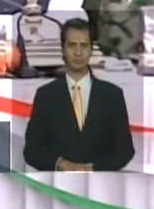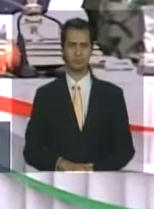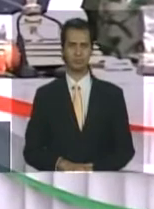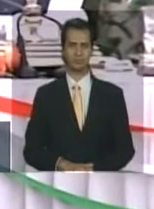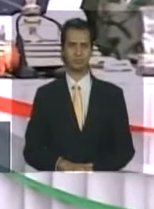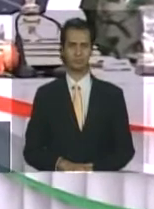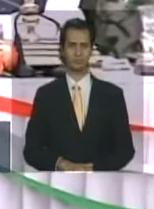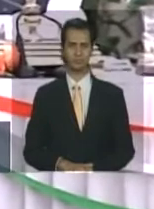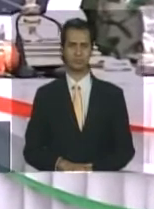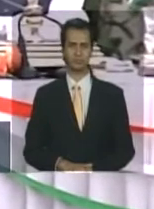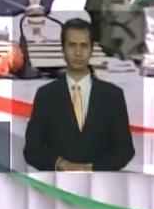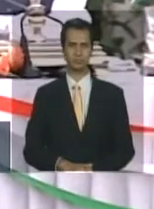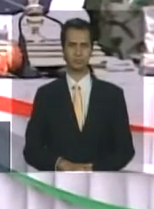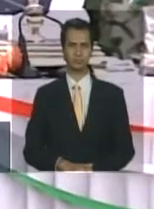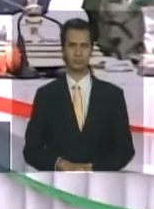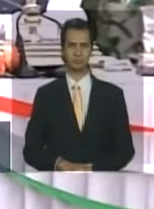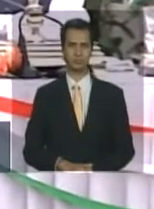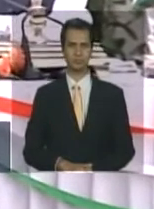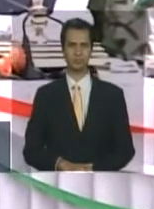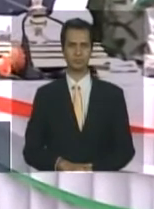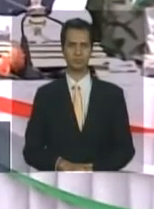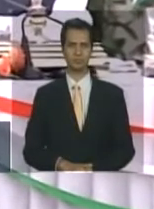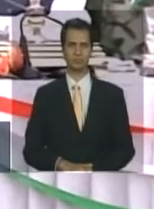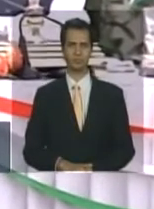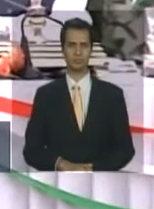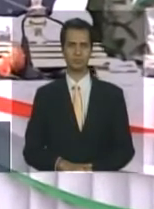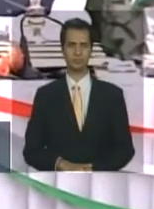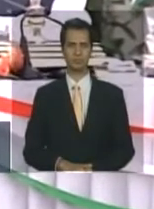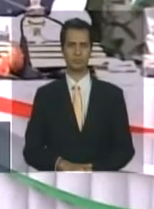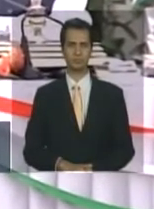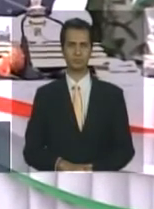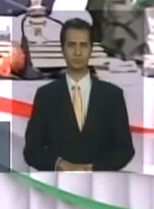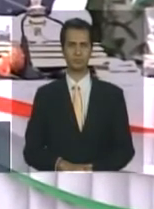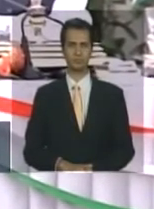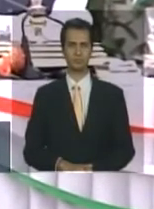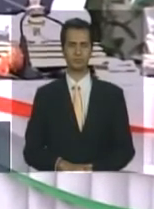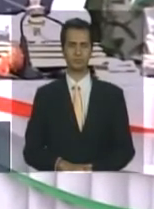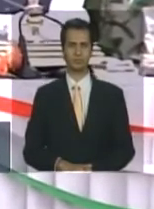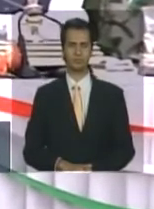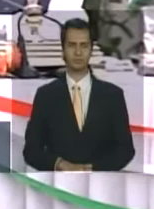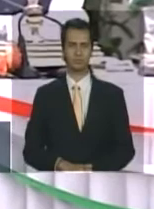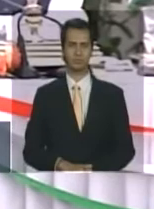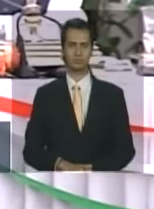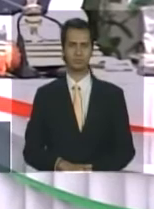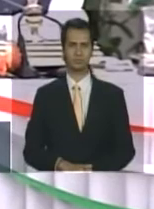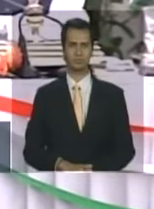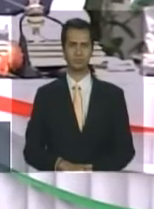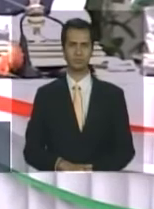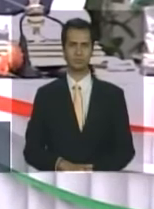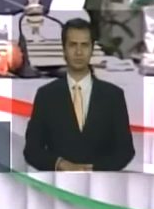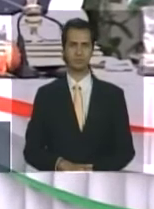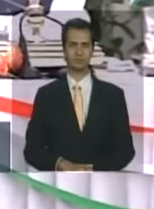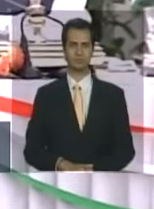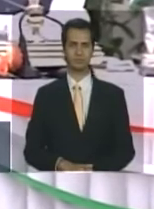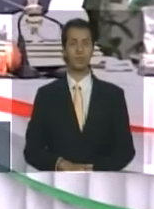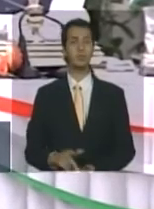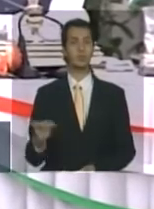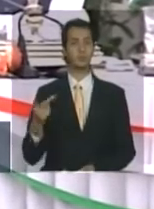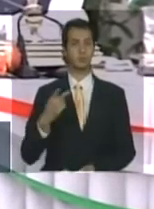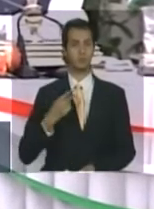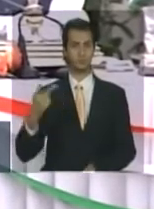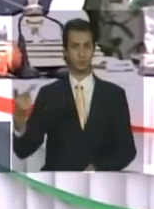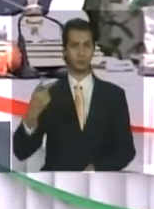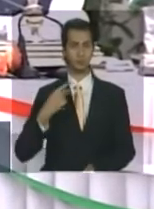by coordinating joint stances between our two nations. Nossas